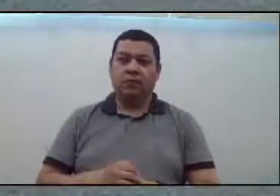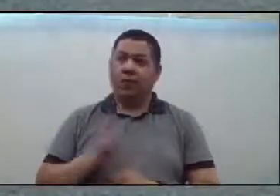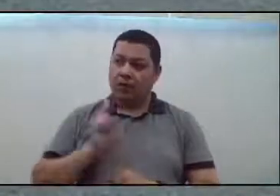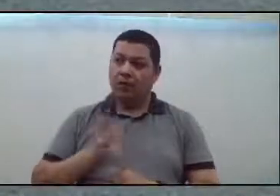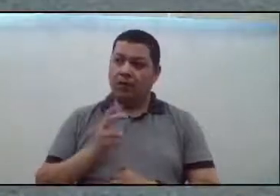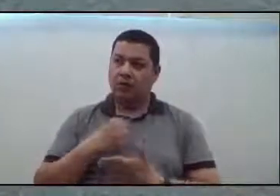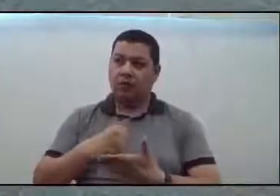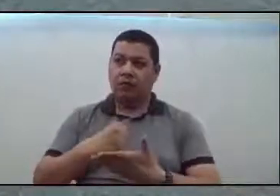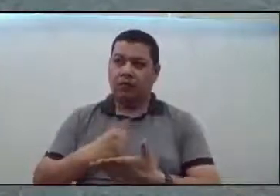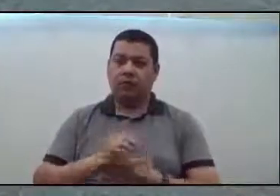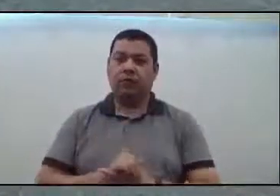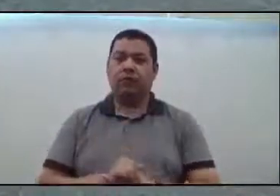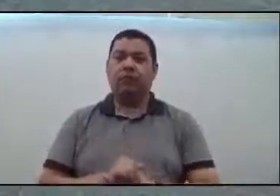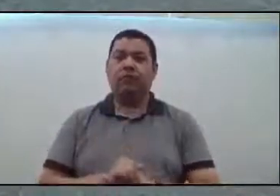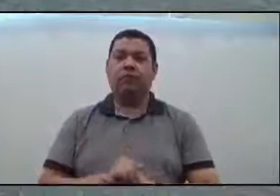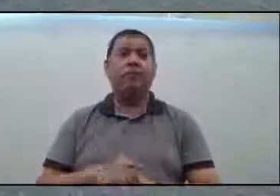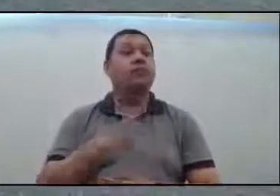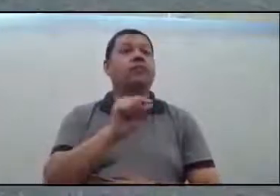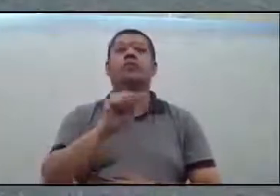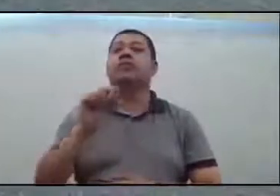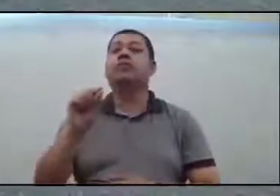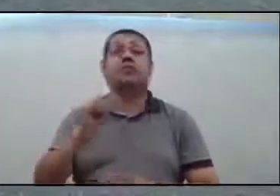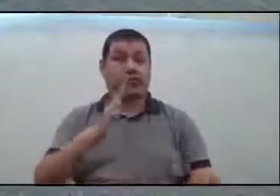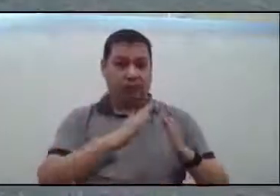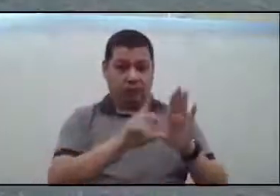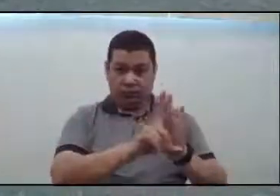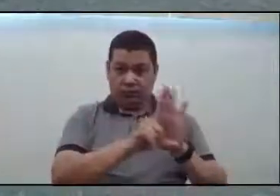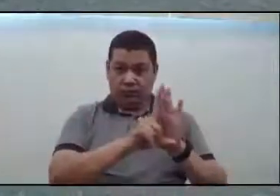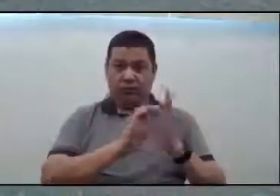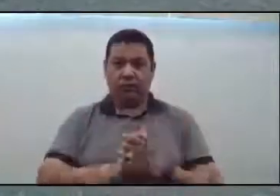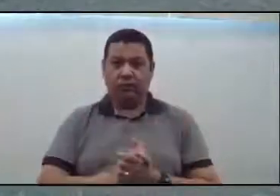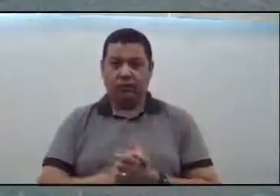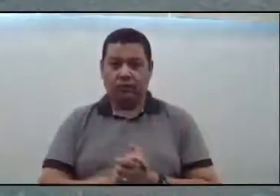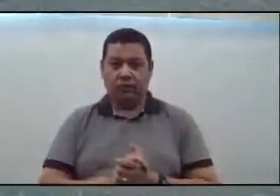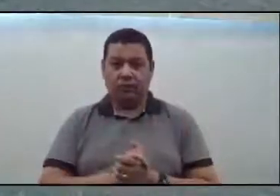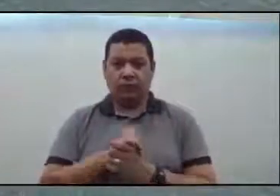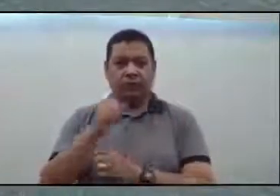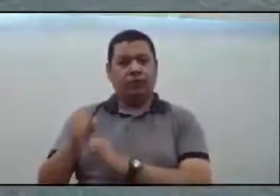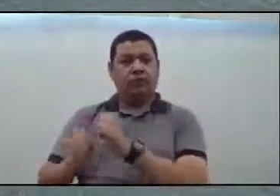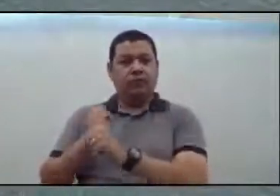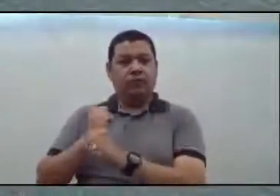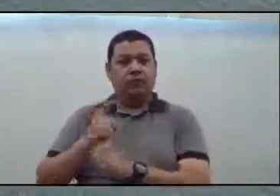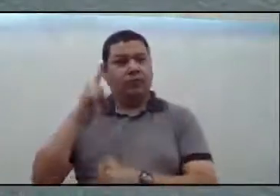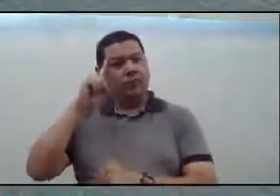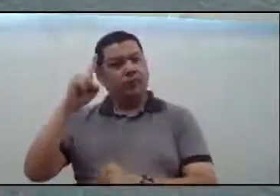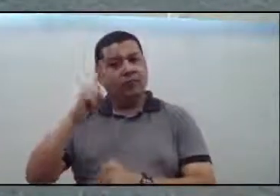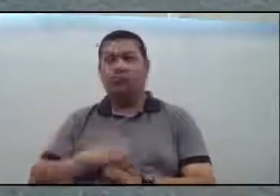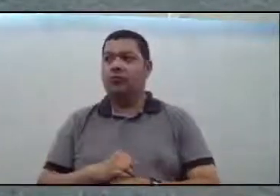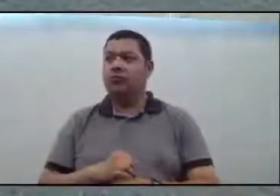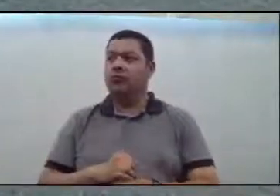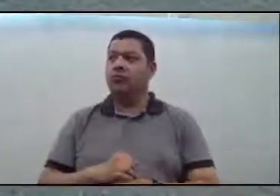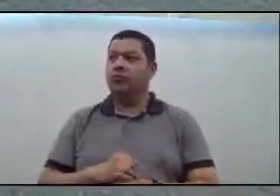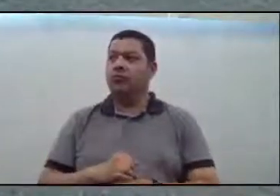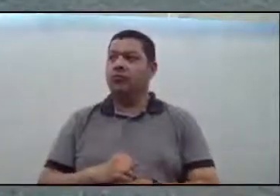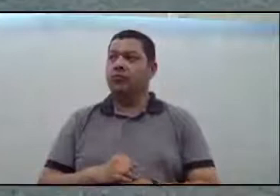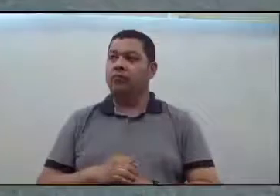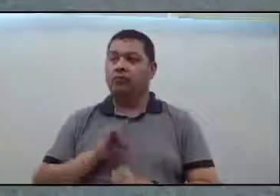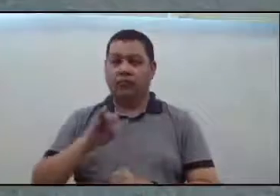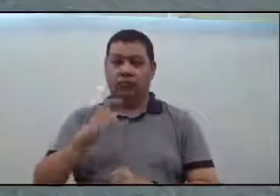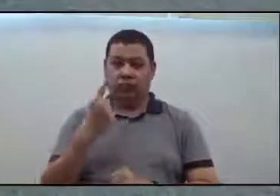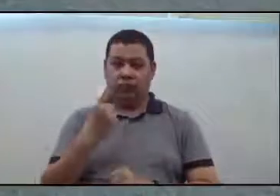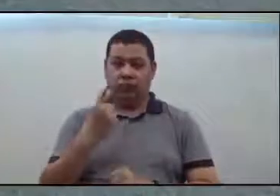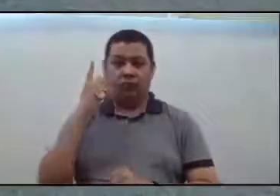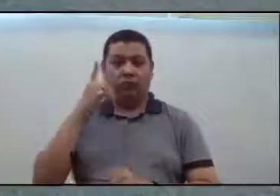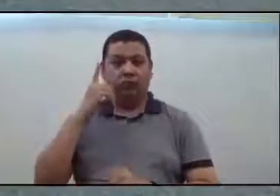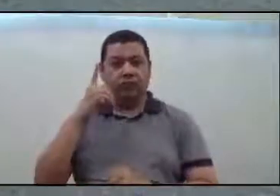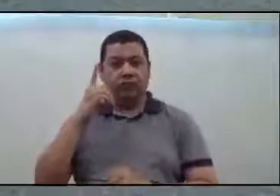continuar defendendo. O que essa casa de lei gasta por ano de diária, só um deputado gasta